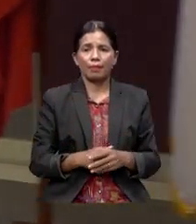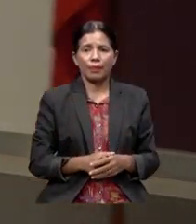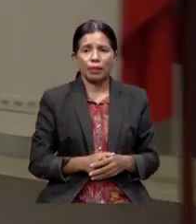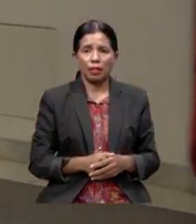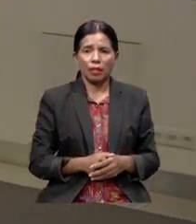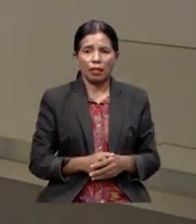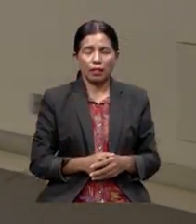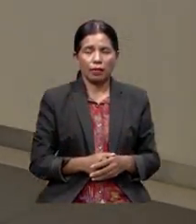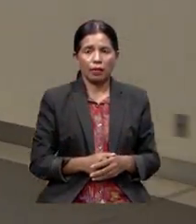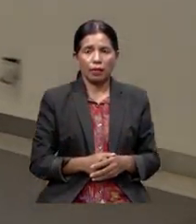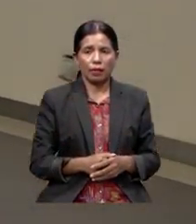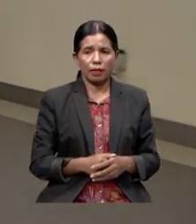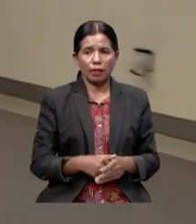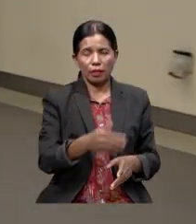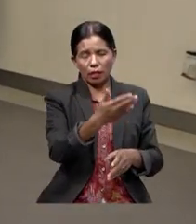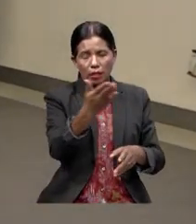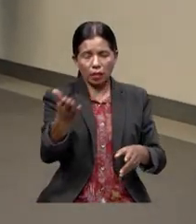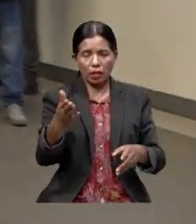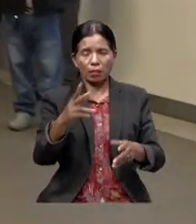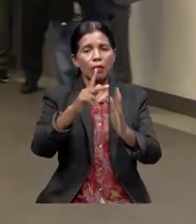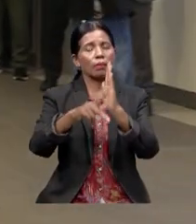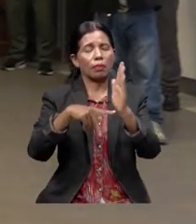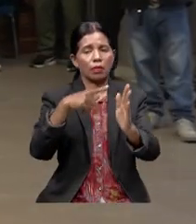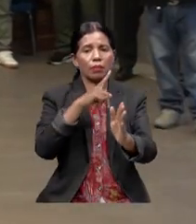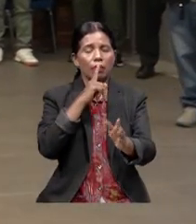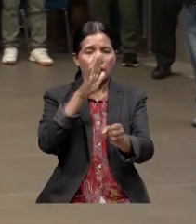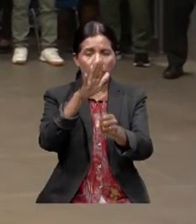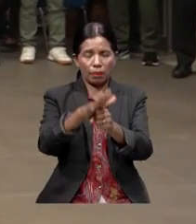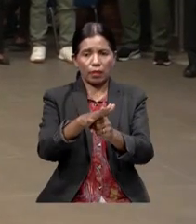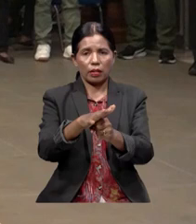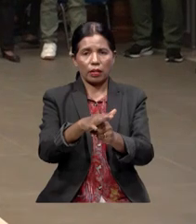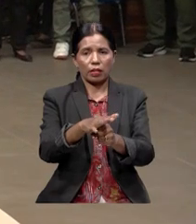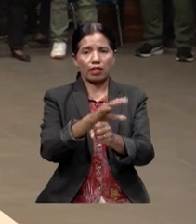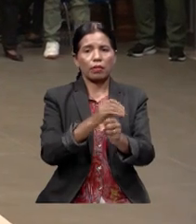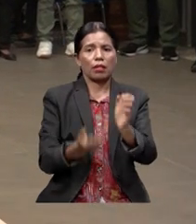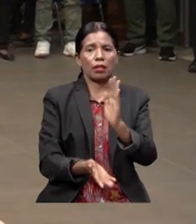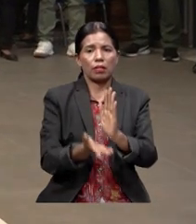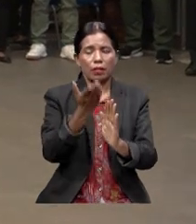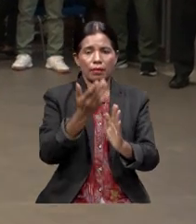iya ibni yang kumpulis bebon ina say.